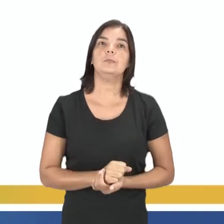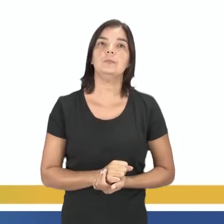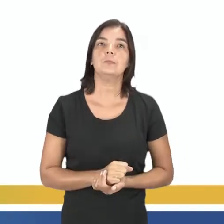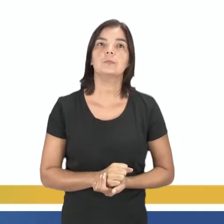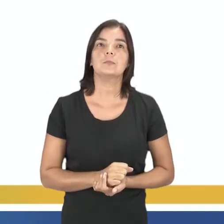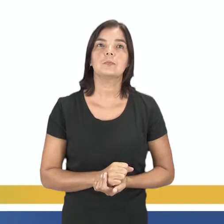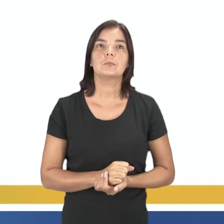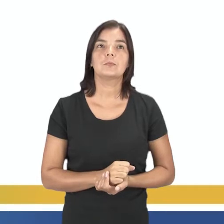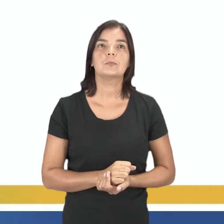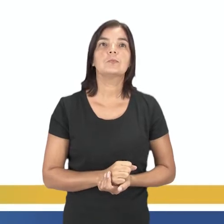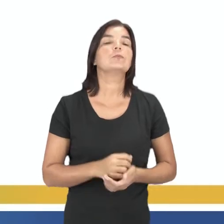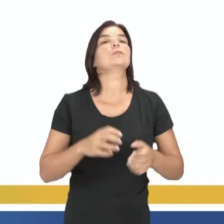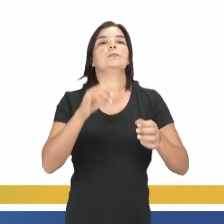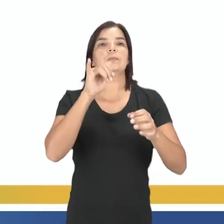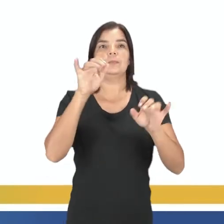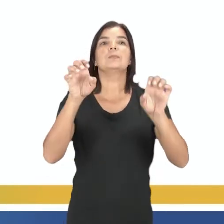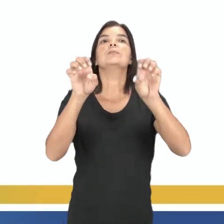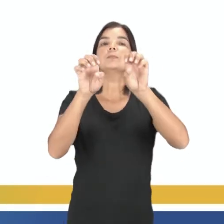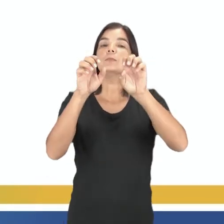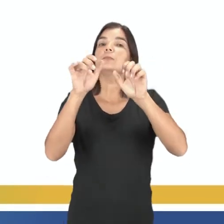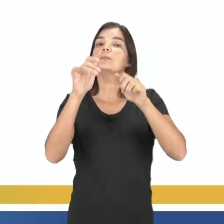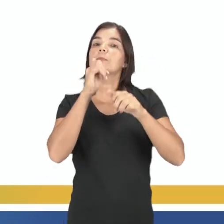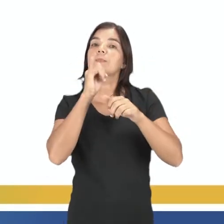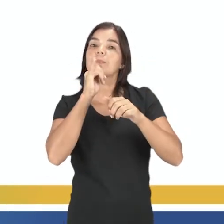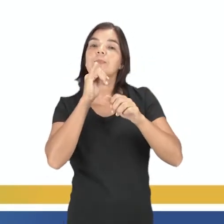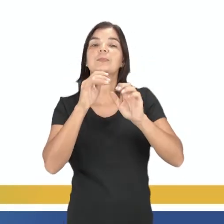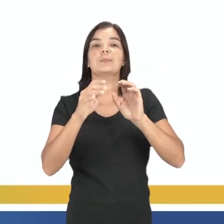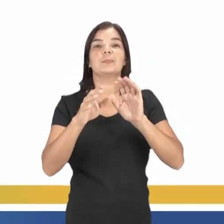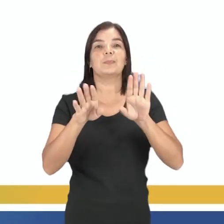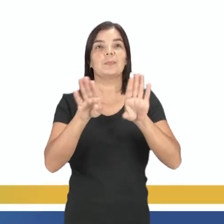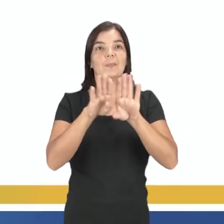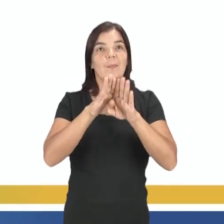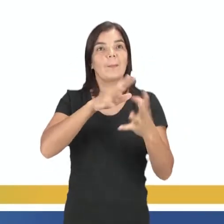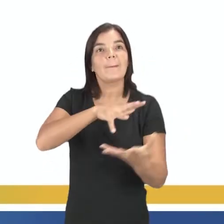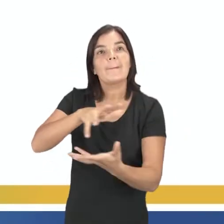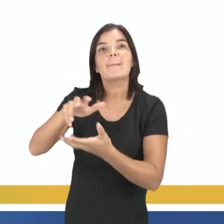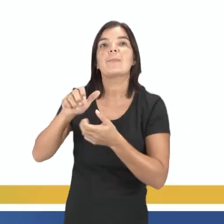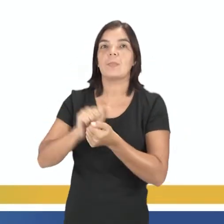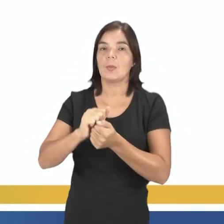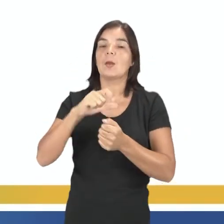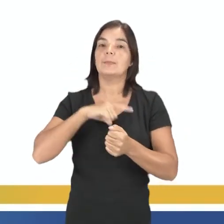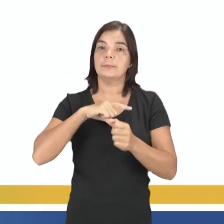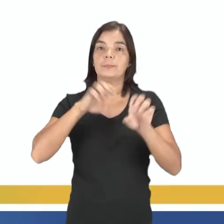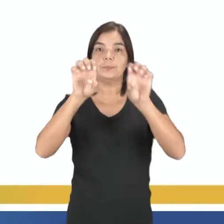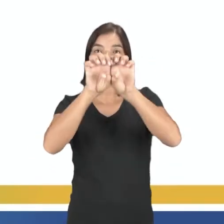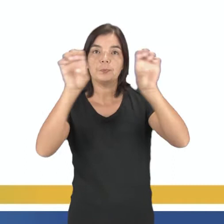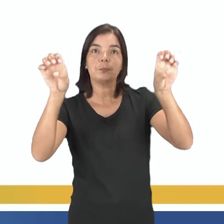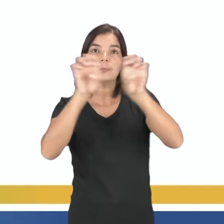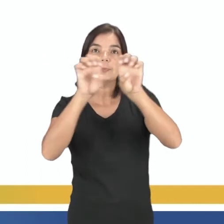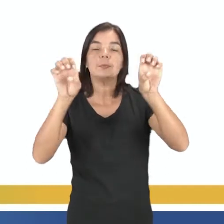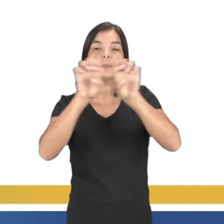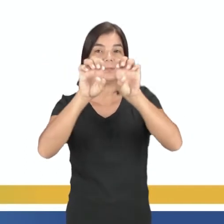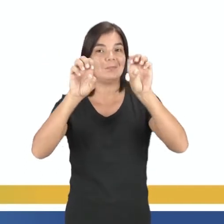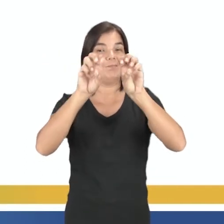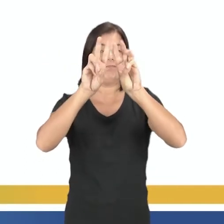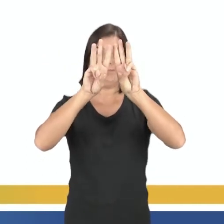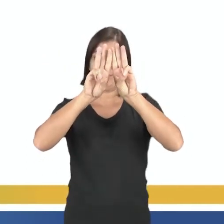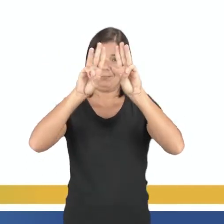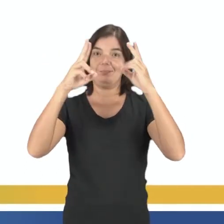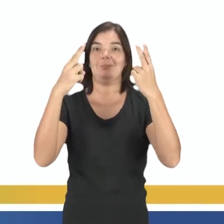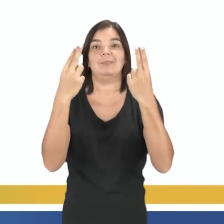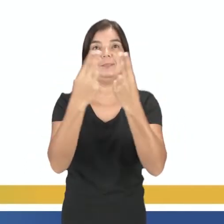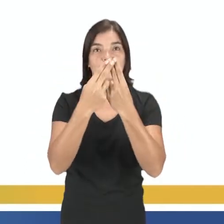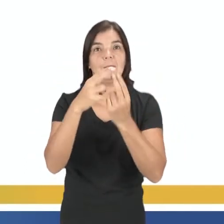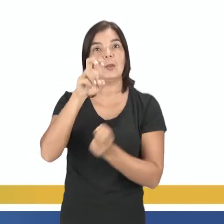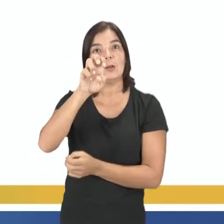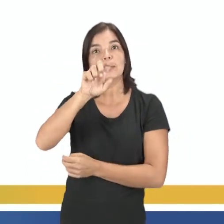Eu trouxe um exemplo 1 que diz assim: a Terra possui massa de